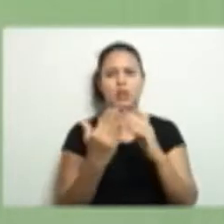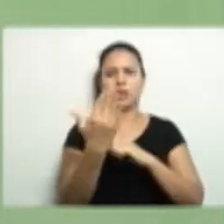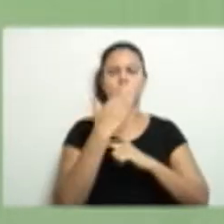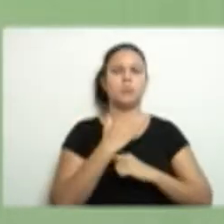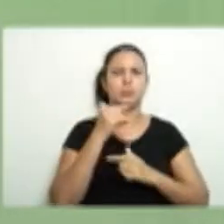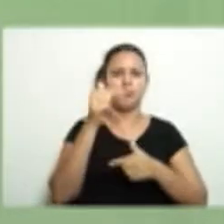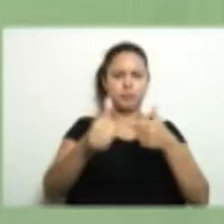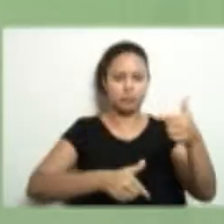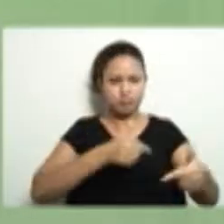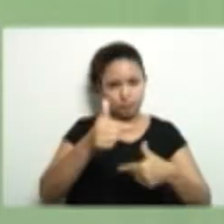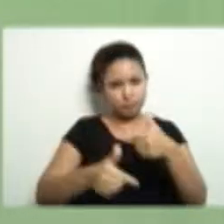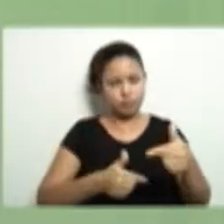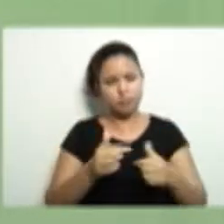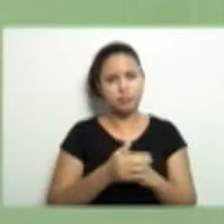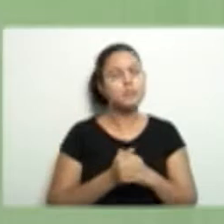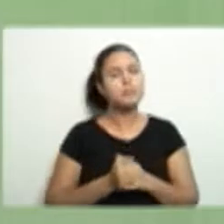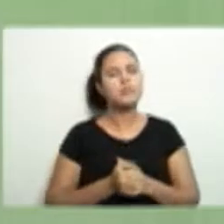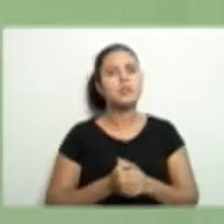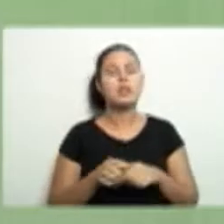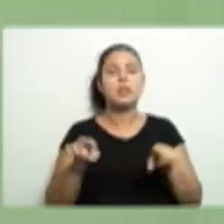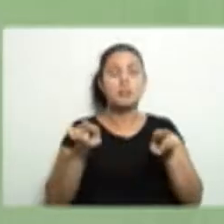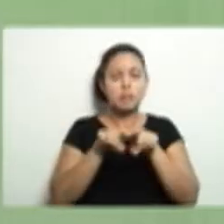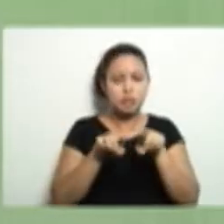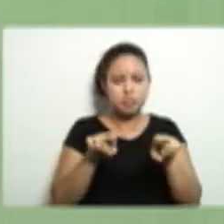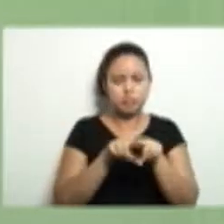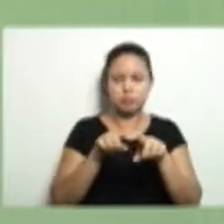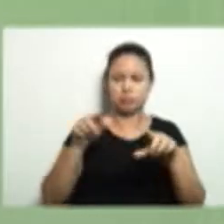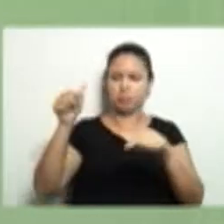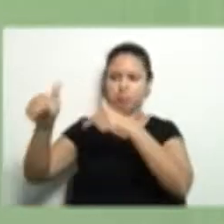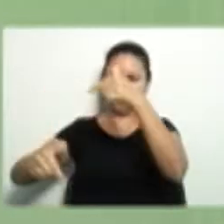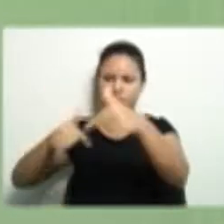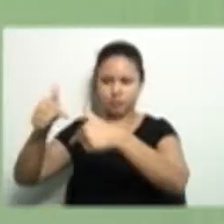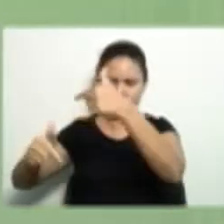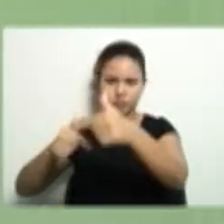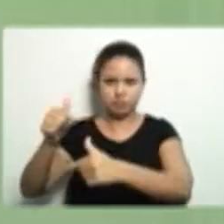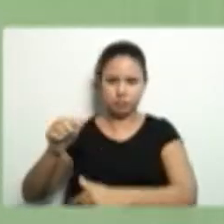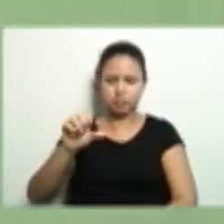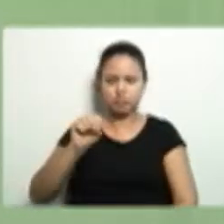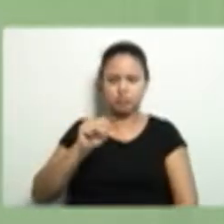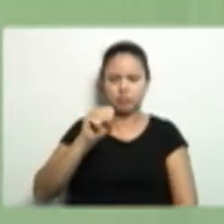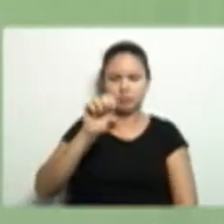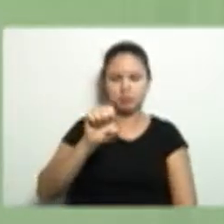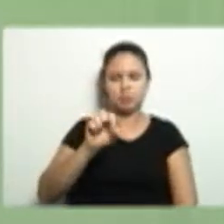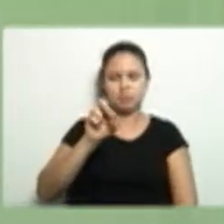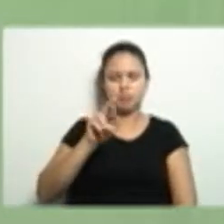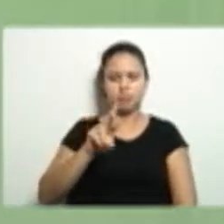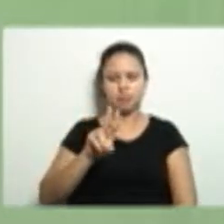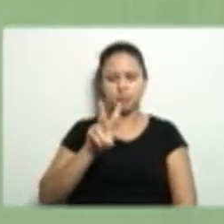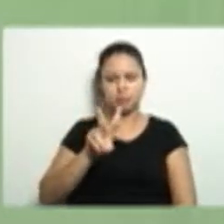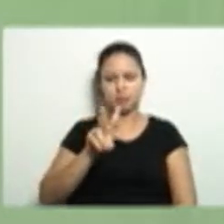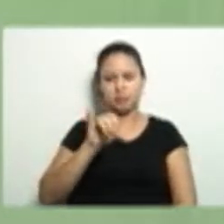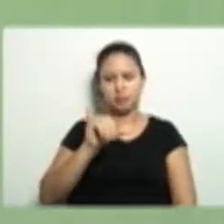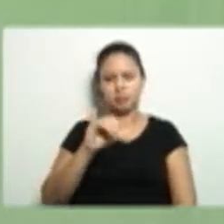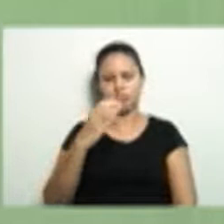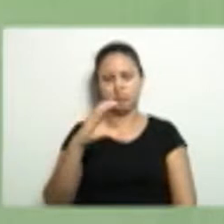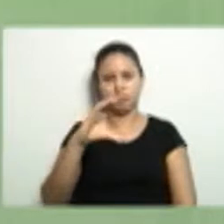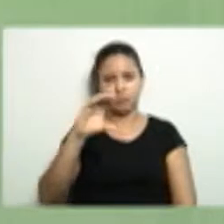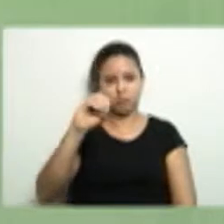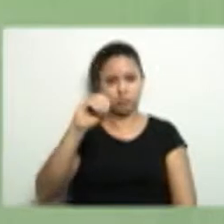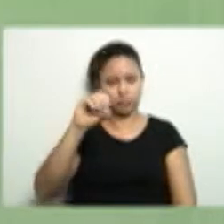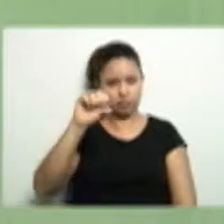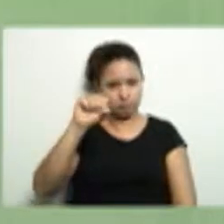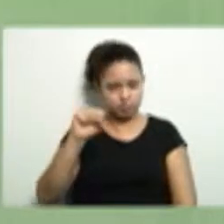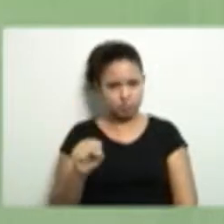Por outro lado, quando a gente fala de serviços, já os serviços são atividades que possibilitam a produção de um